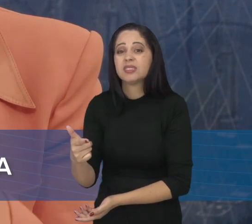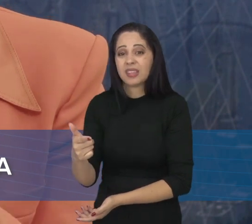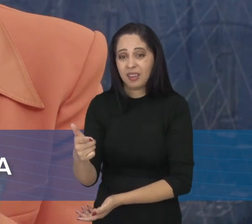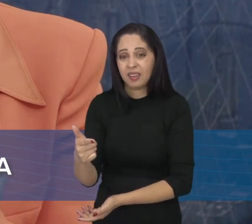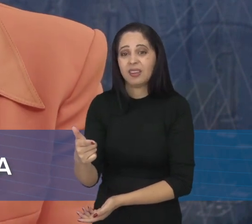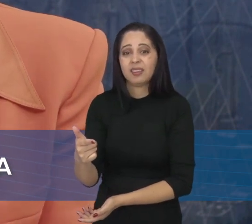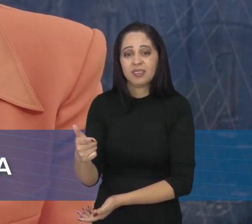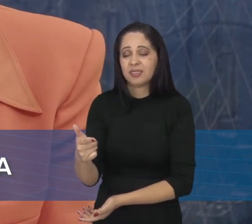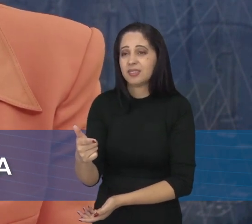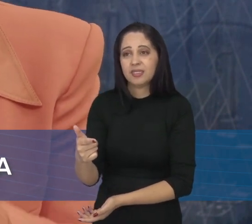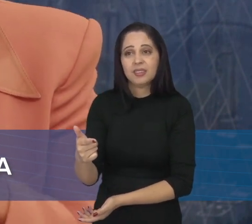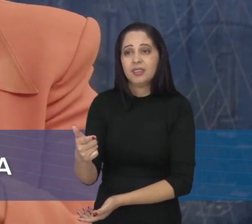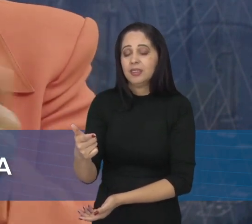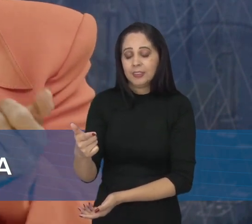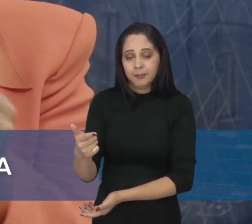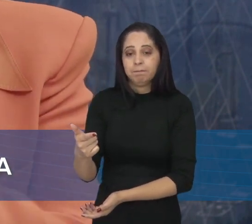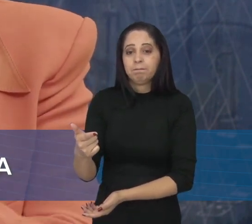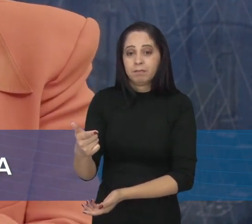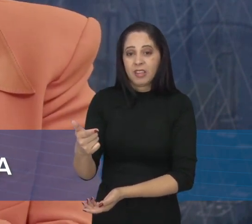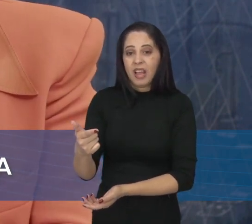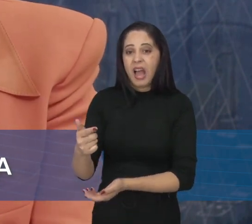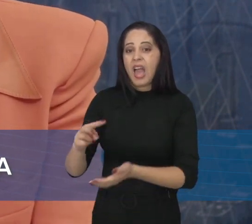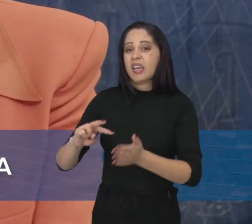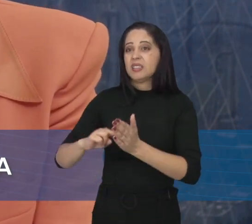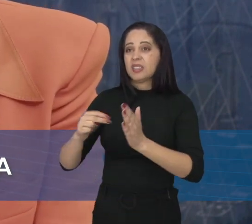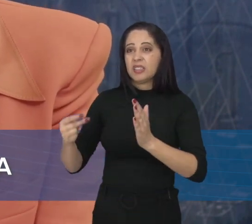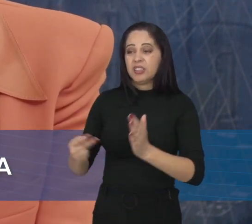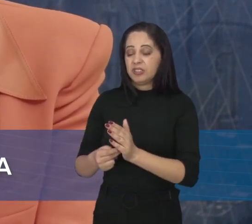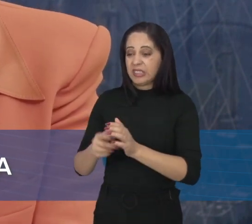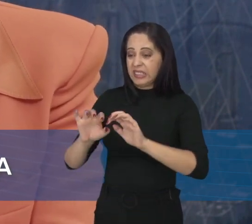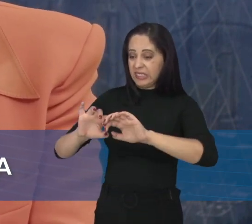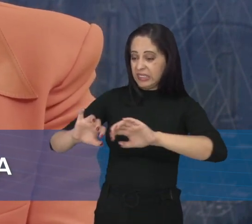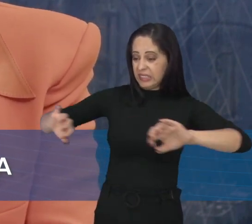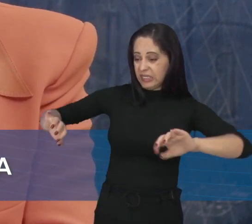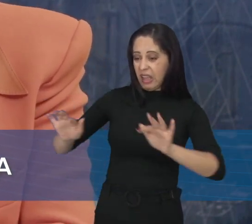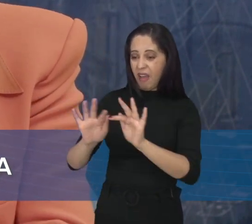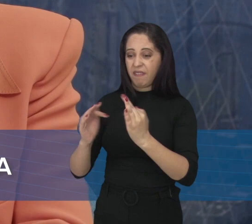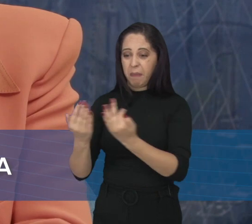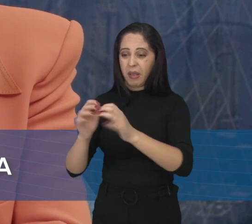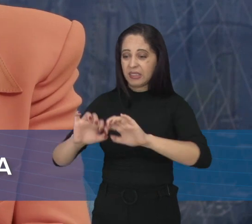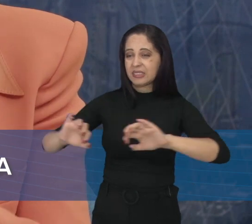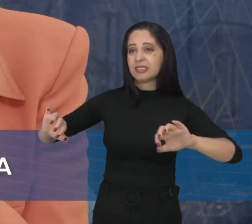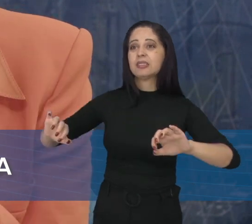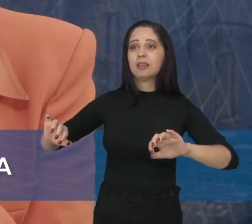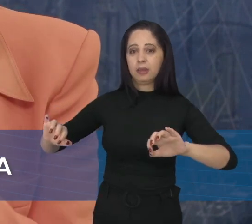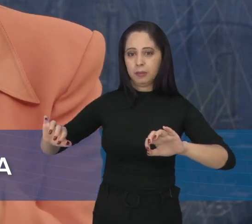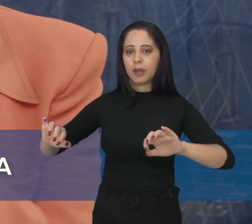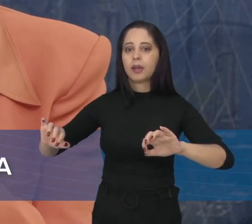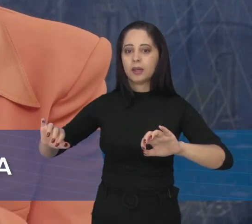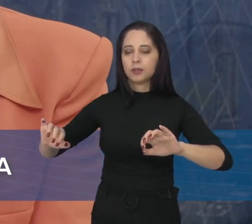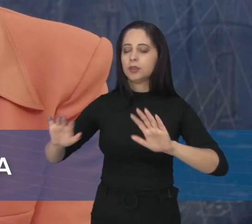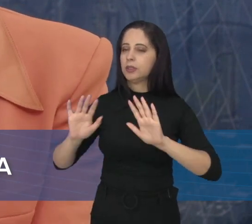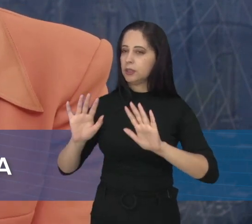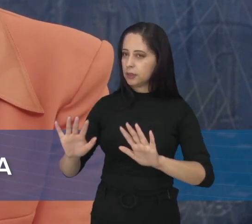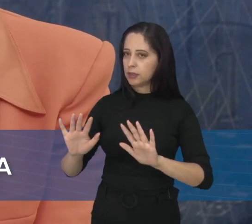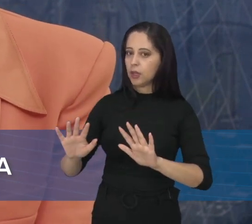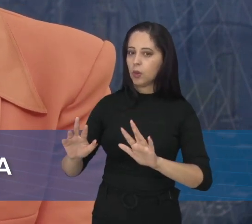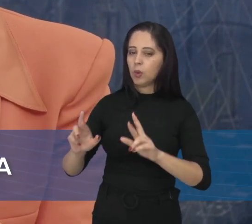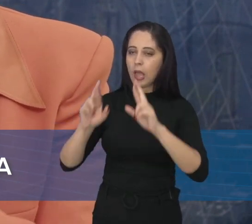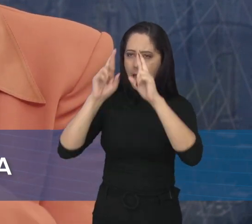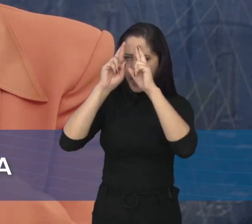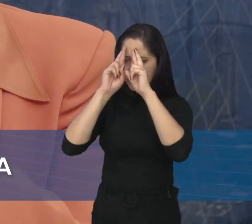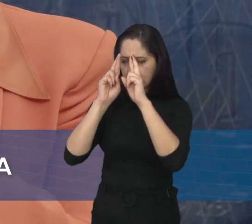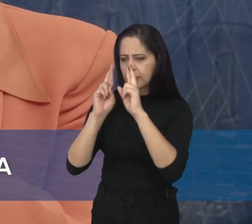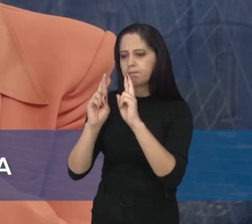justificar o pleito ideológico que distorce toda uma mentalidade, entende? Então, acho que o conceito claro de